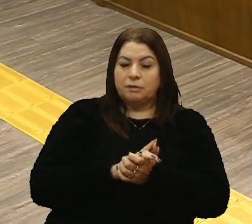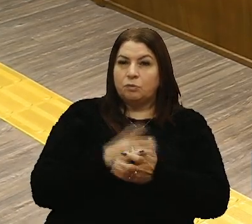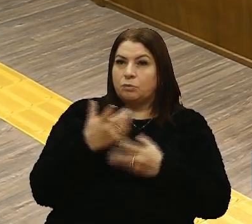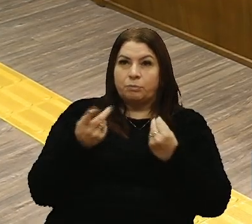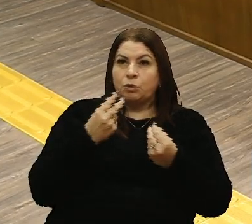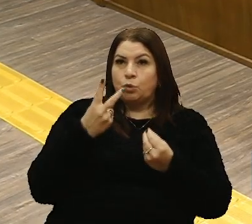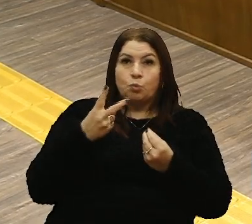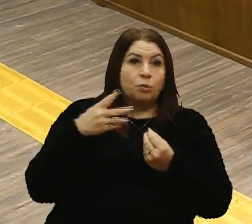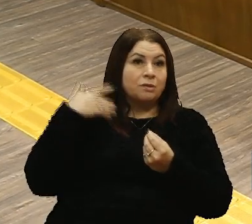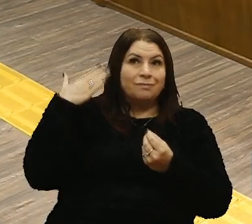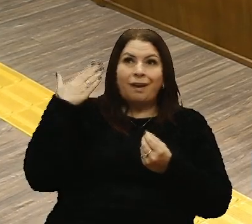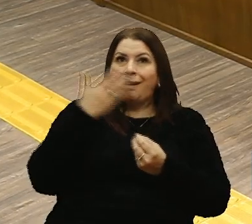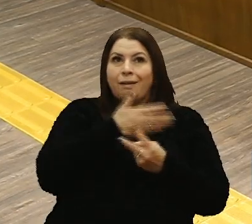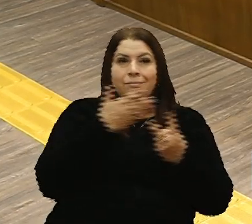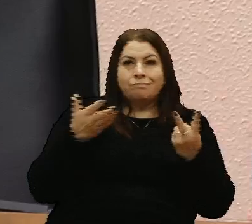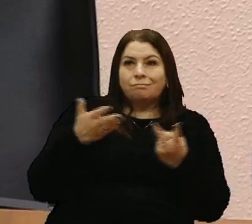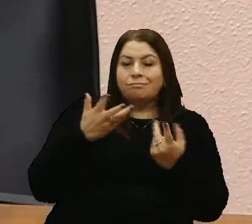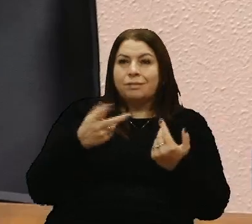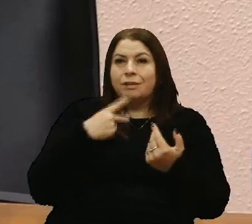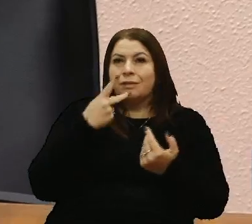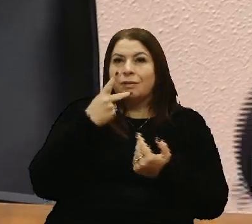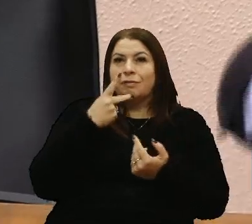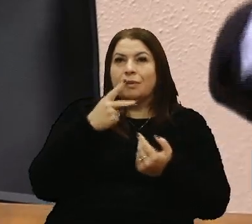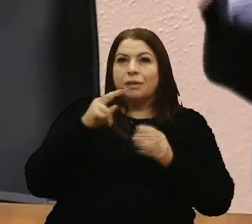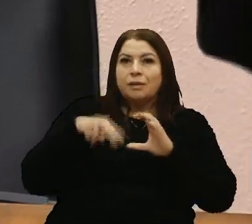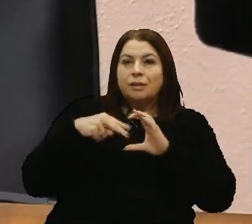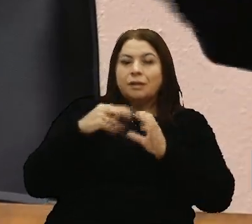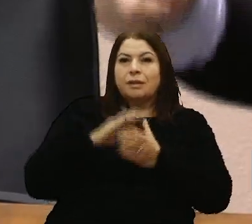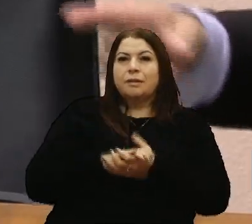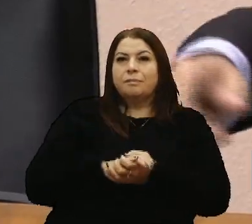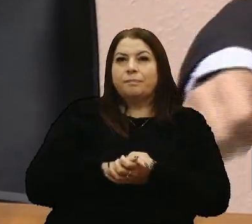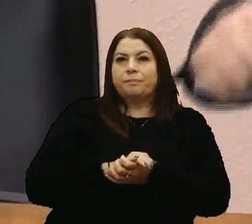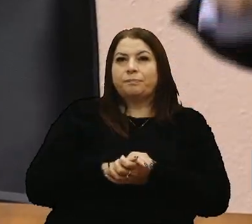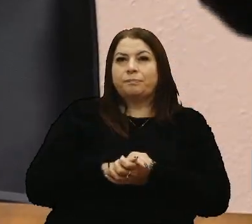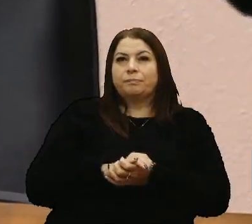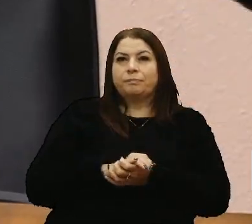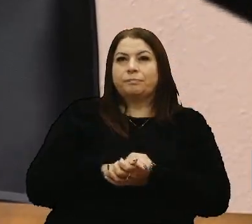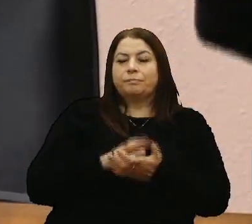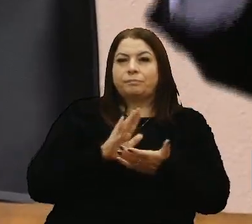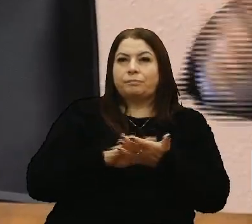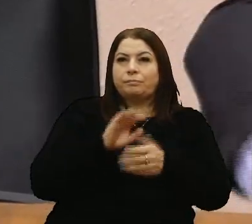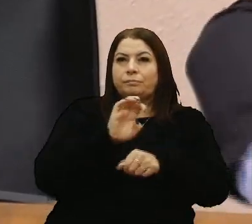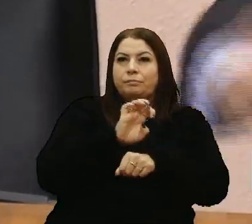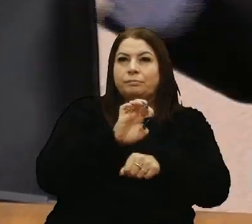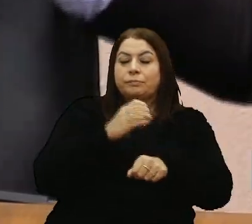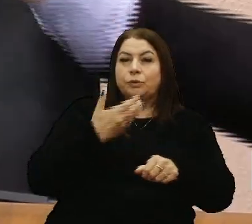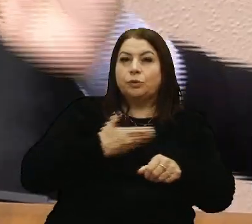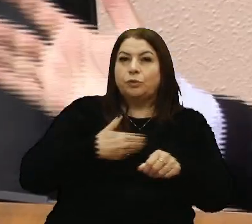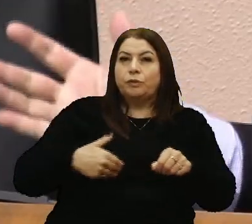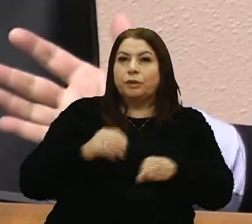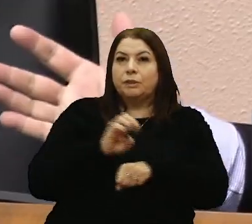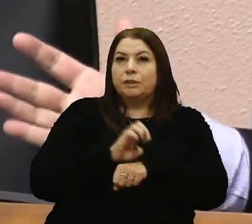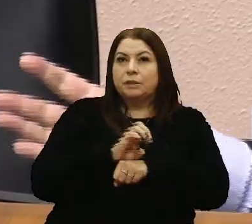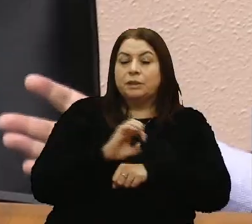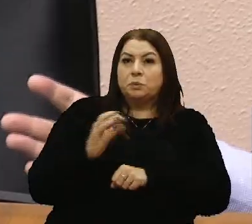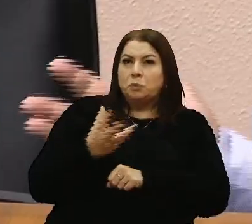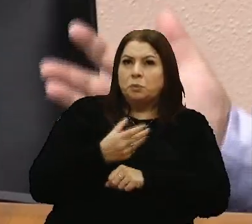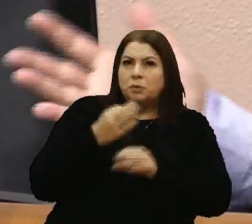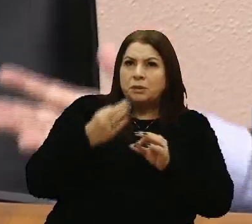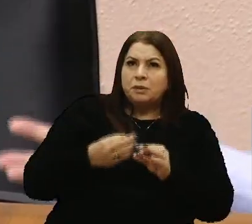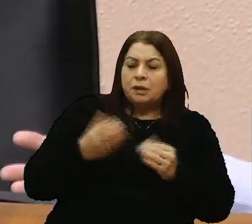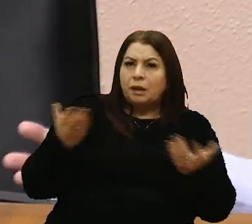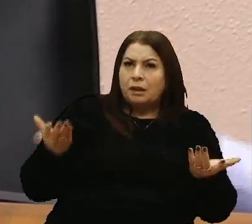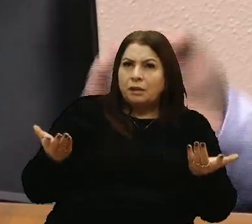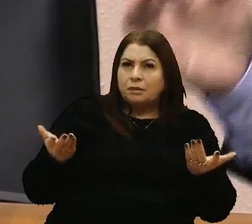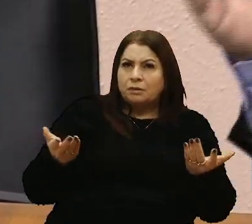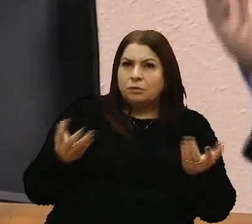2 discursos, né? Tem gente que quando tá na Câmara, pau no governo do Estado. E daí agora tá tudo certo, tá